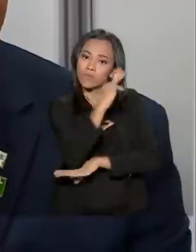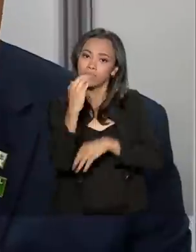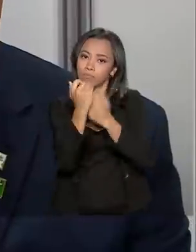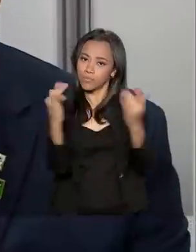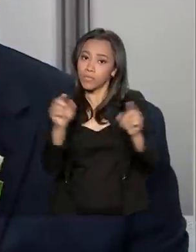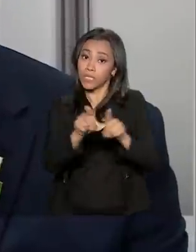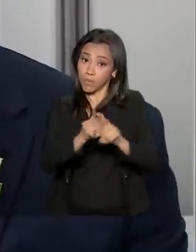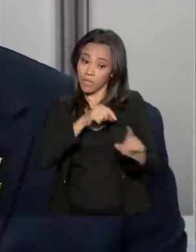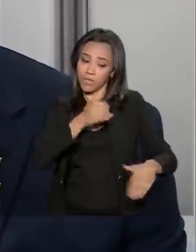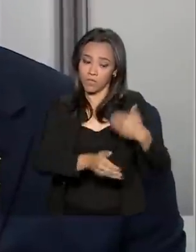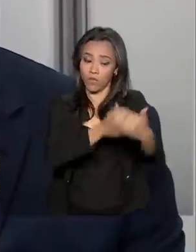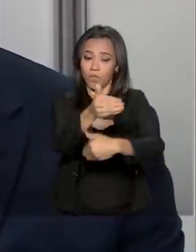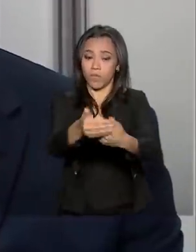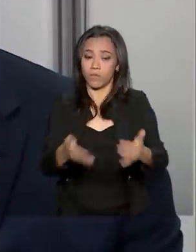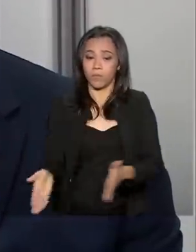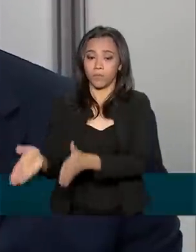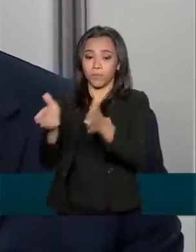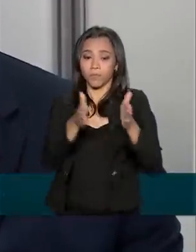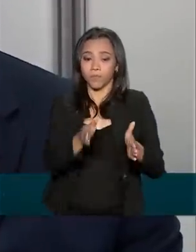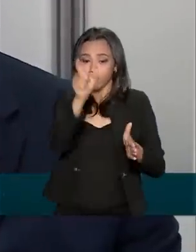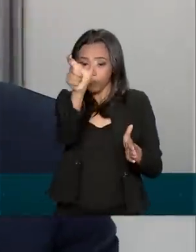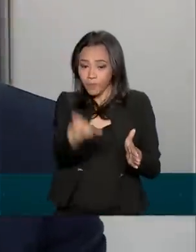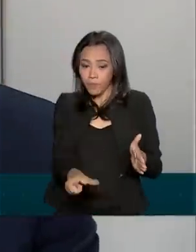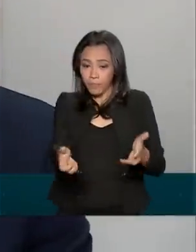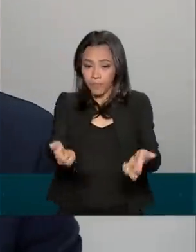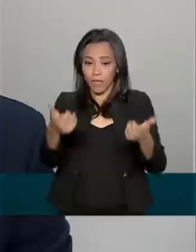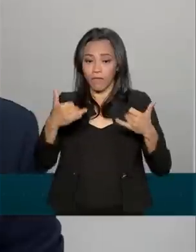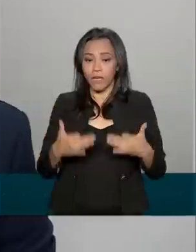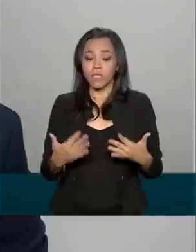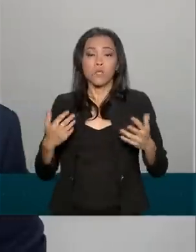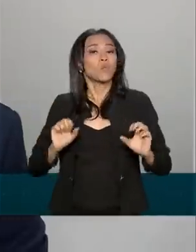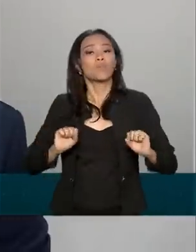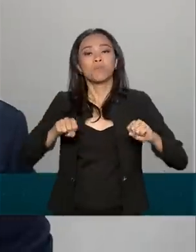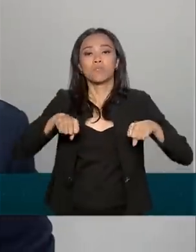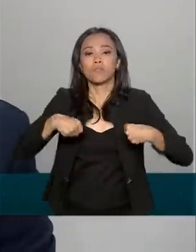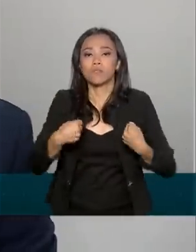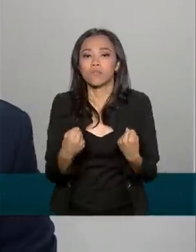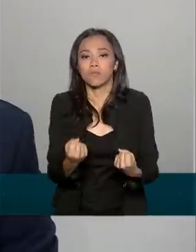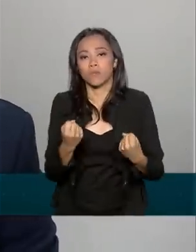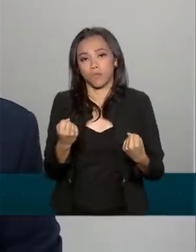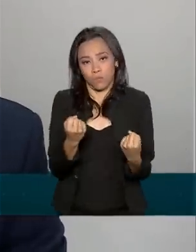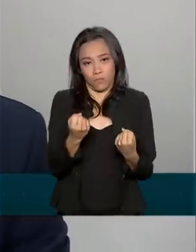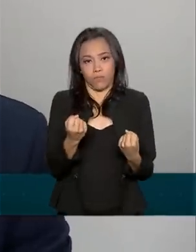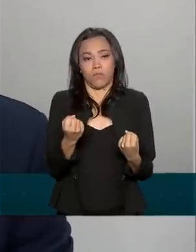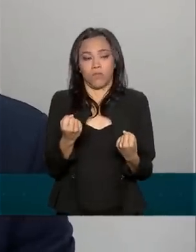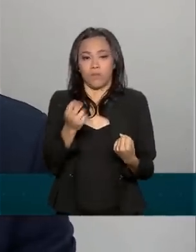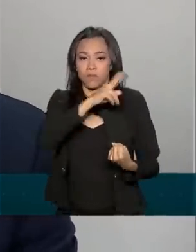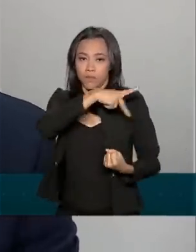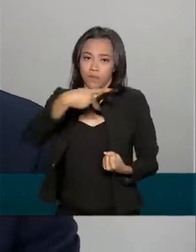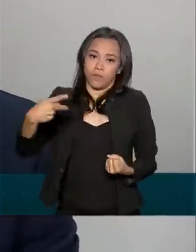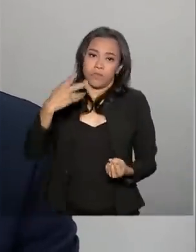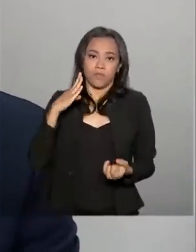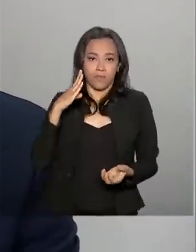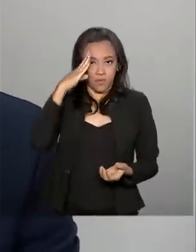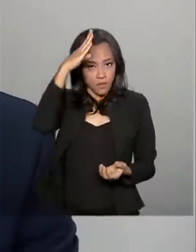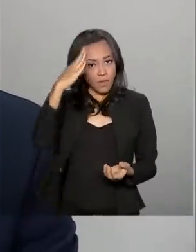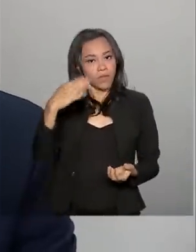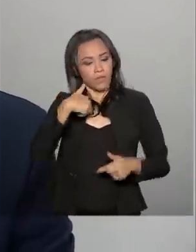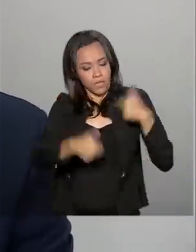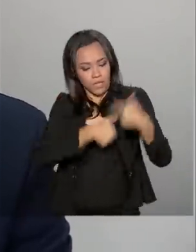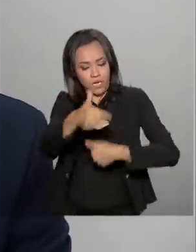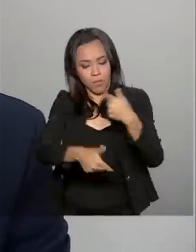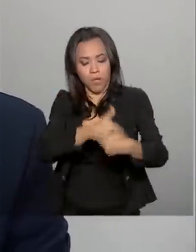Na narrativa verdadeira a respeito do esforço que o presidente Bolsonaro vem realizando junto com o governo para